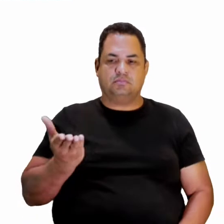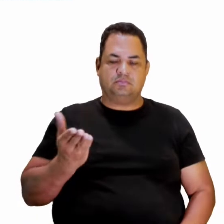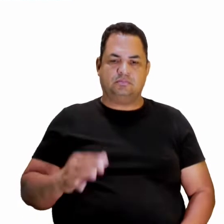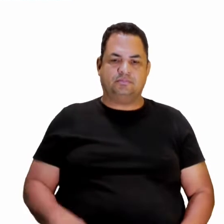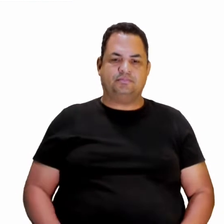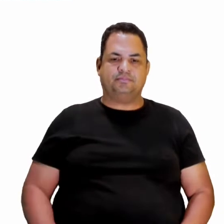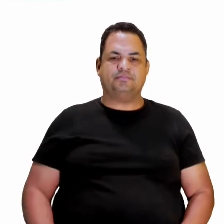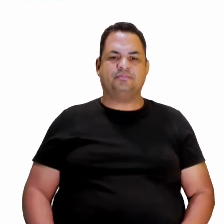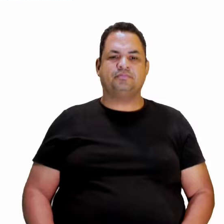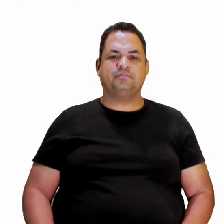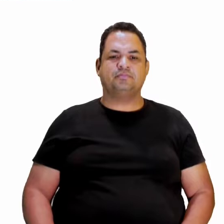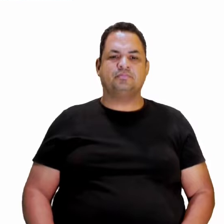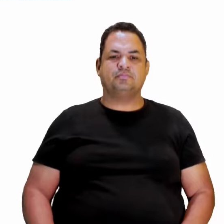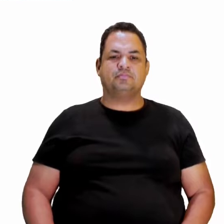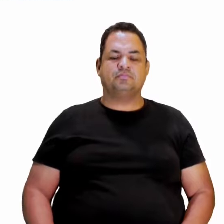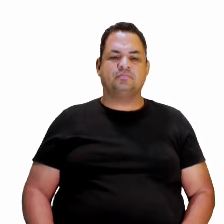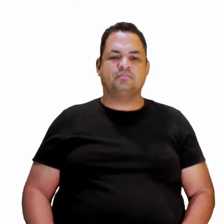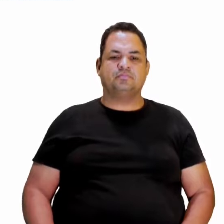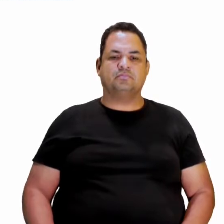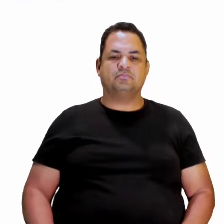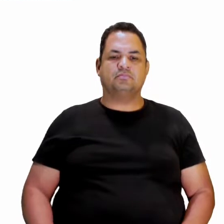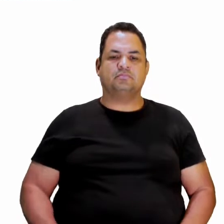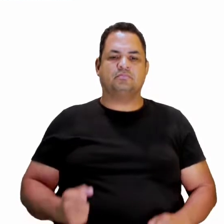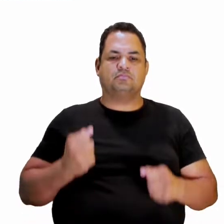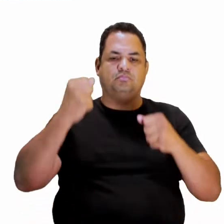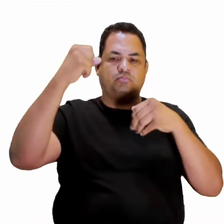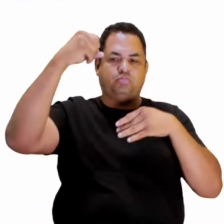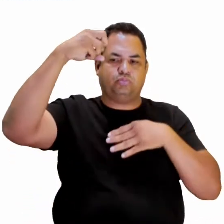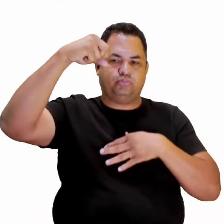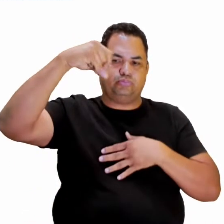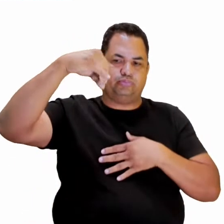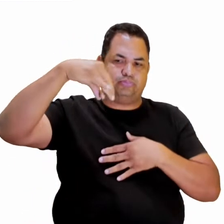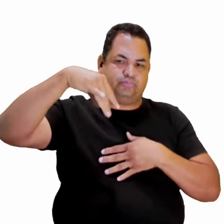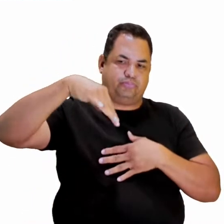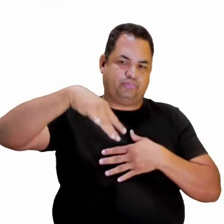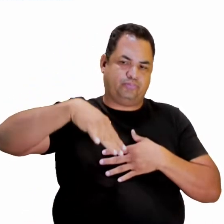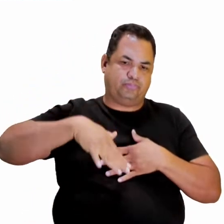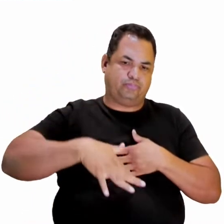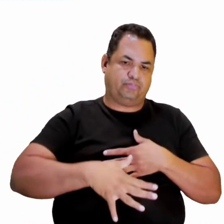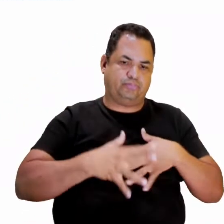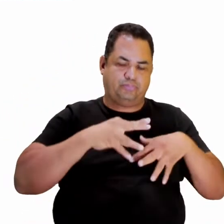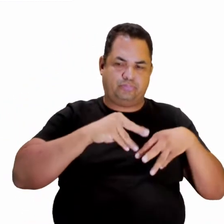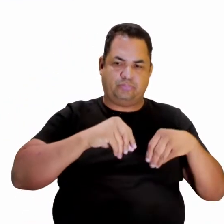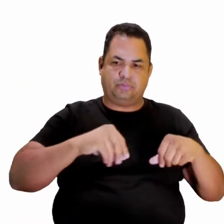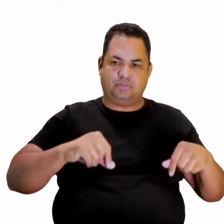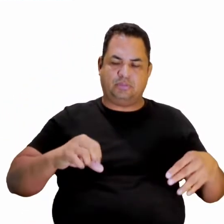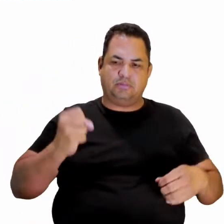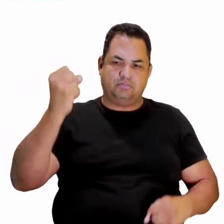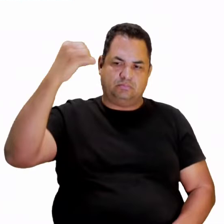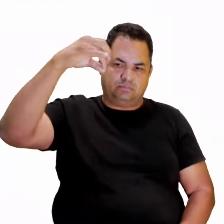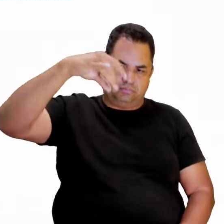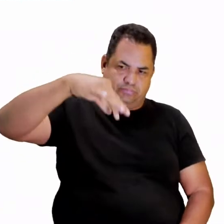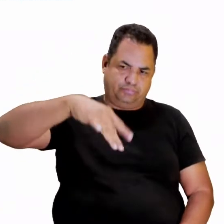mudslide? Significa o quê? O deslizamento de terra.